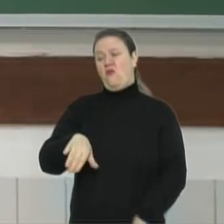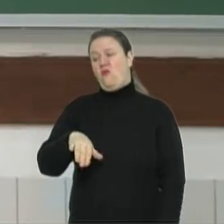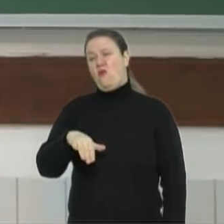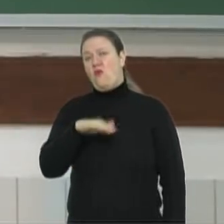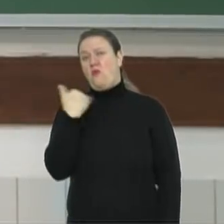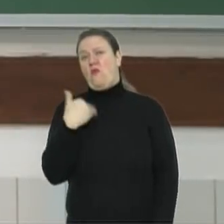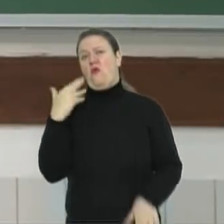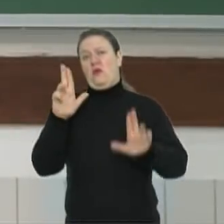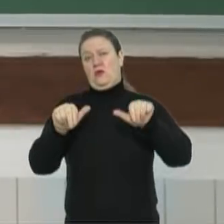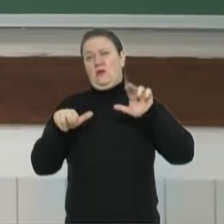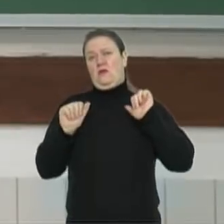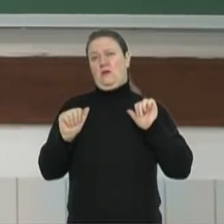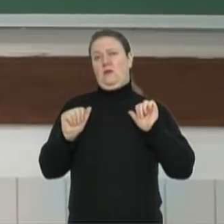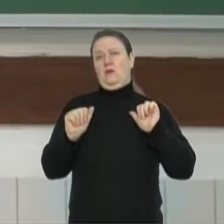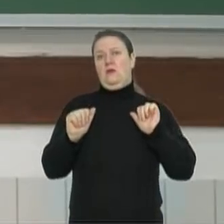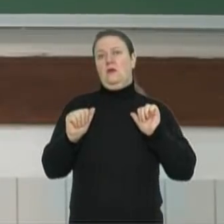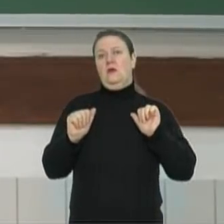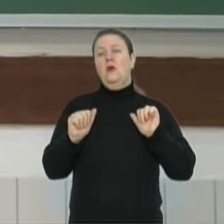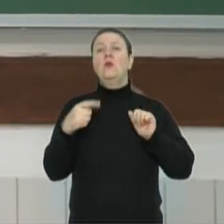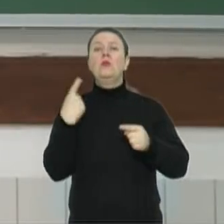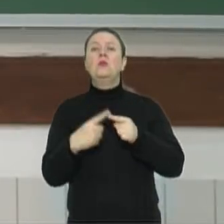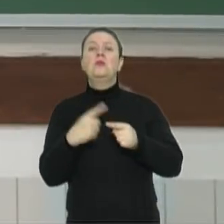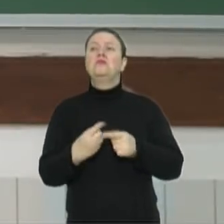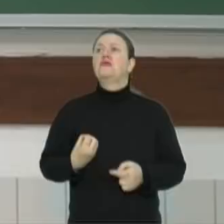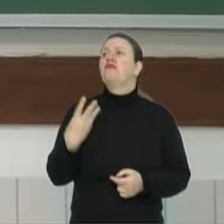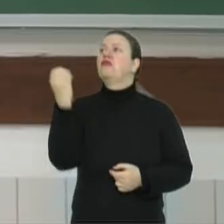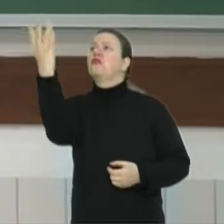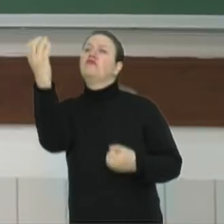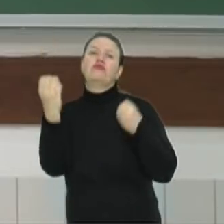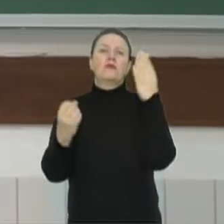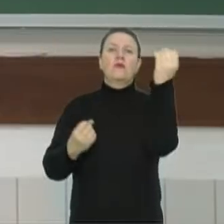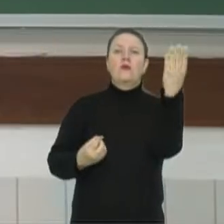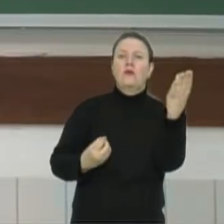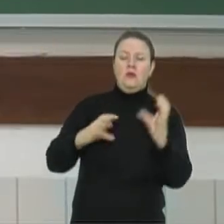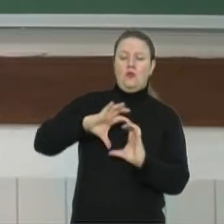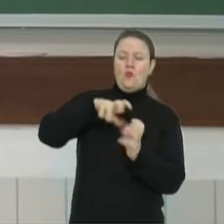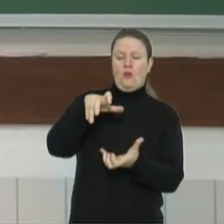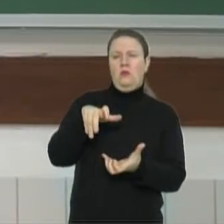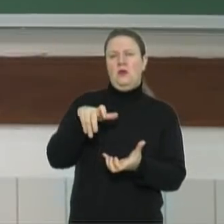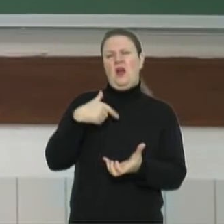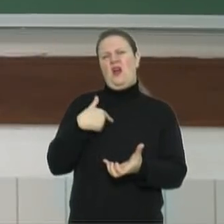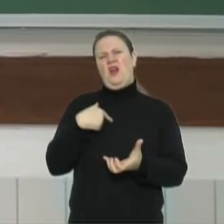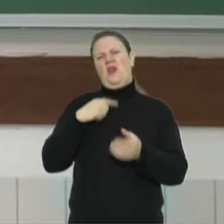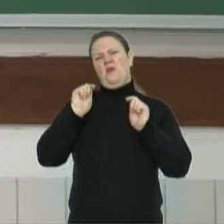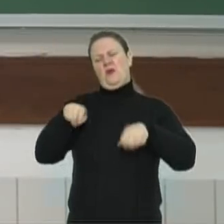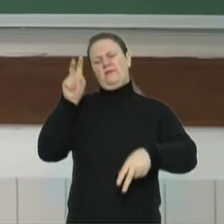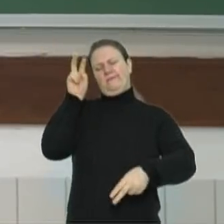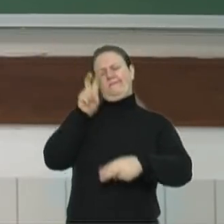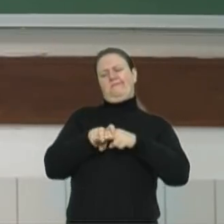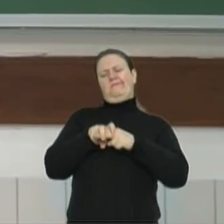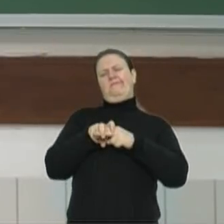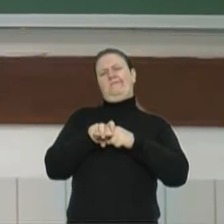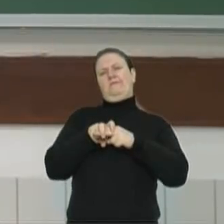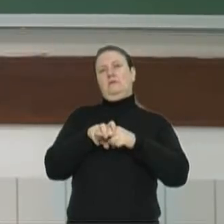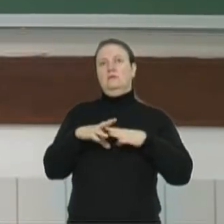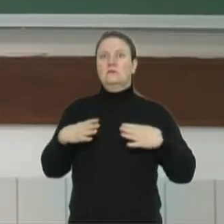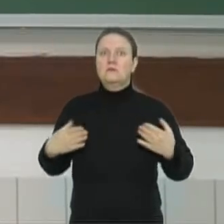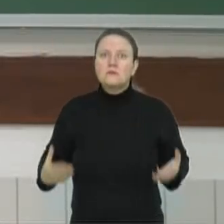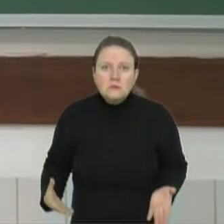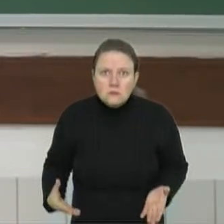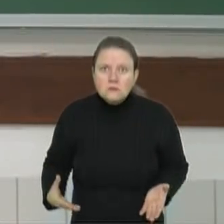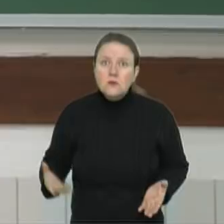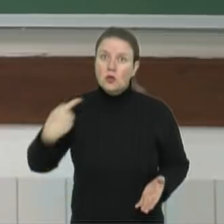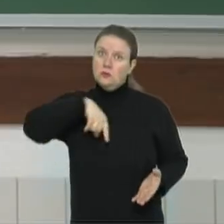Por que eu vou viajar o mundo se eu tenho a eternidade para fazer isso? Então eu posso ficar sentado, parado aqui. Mas nós não somos isso. Nós não